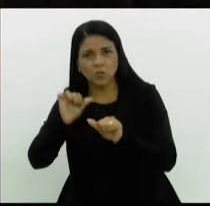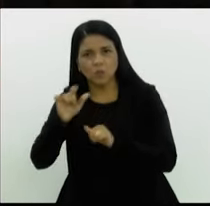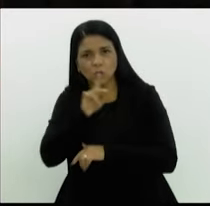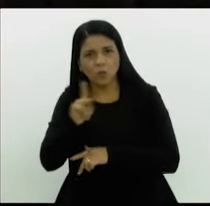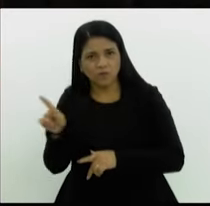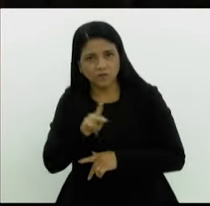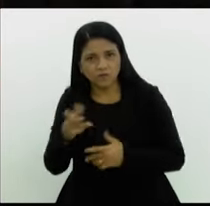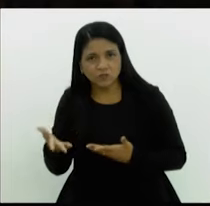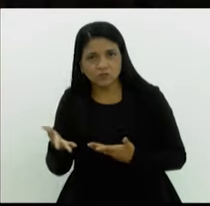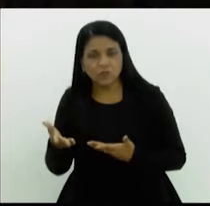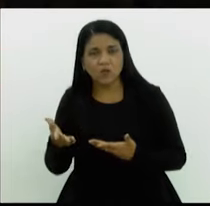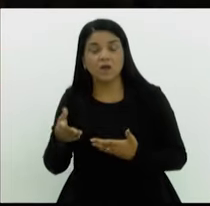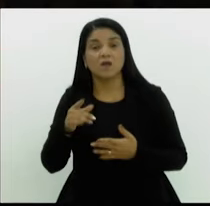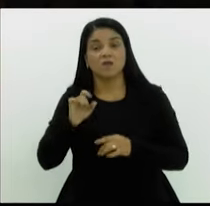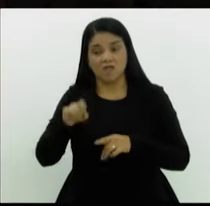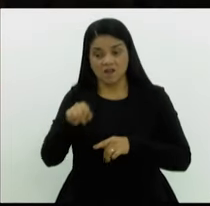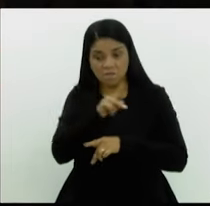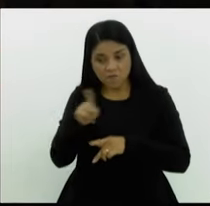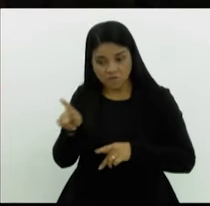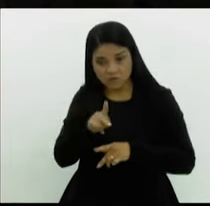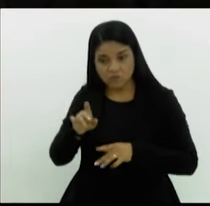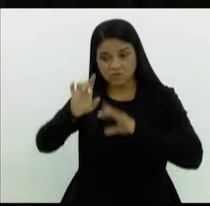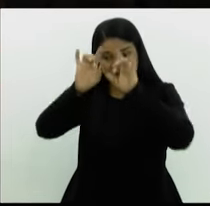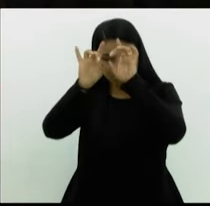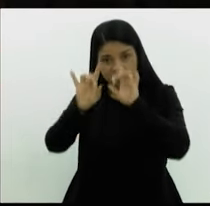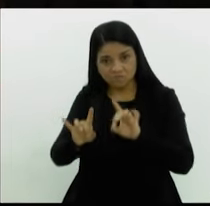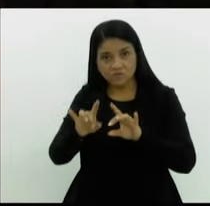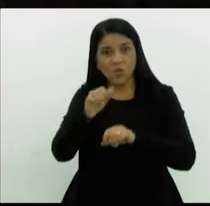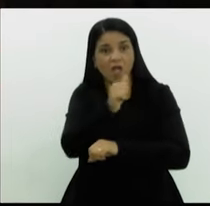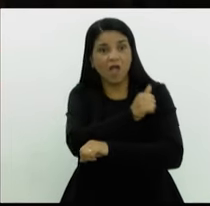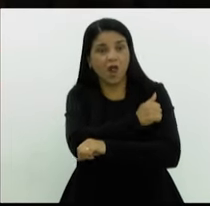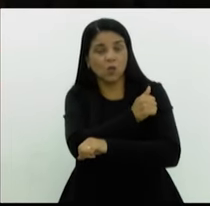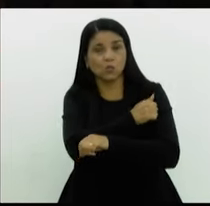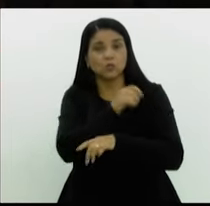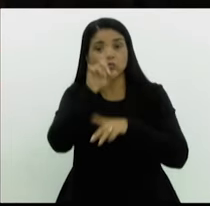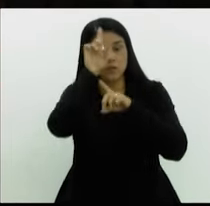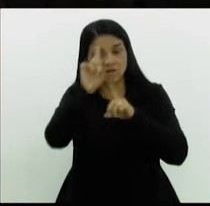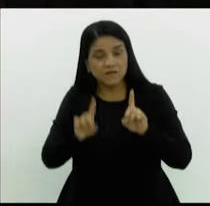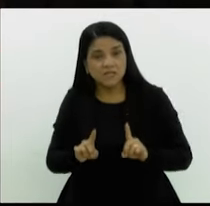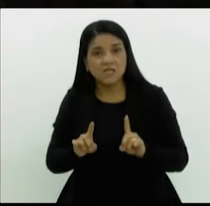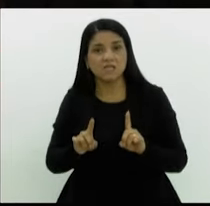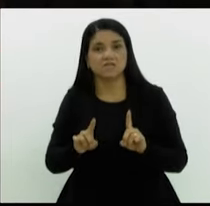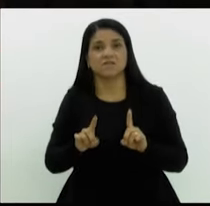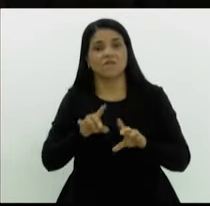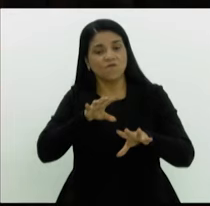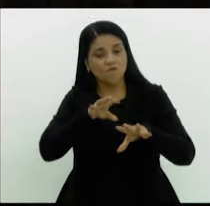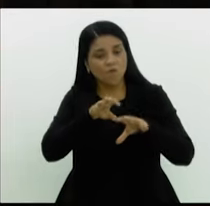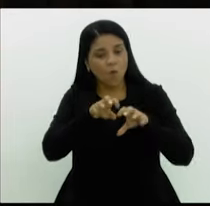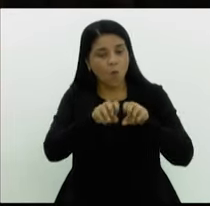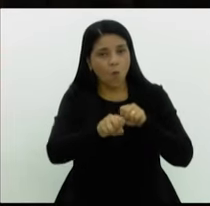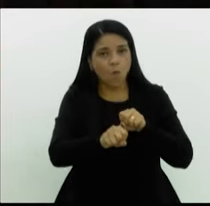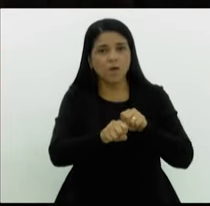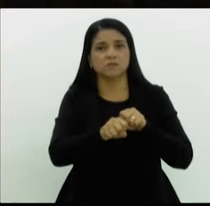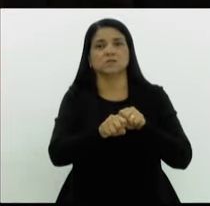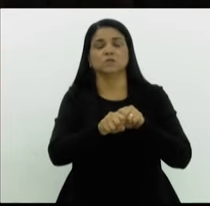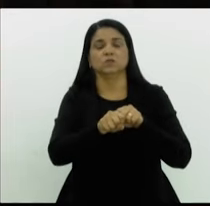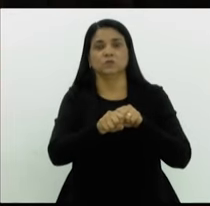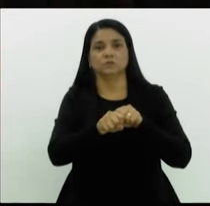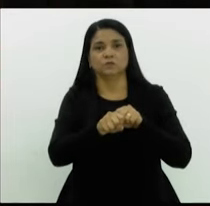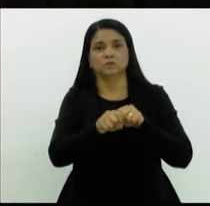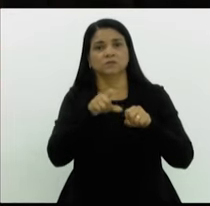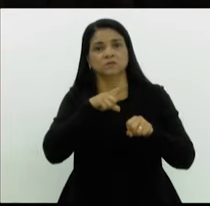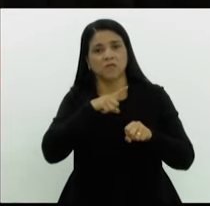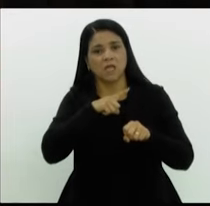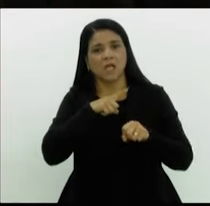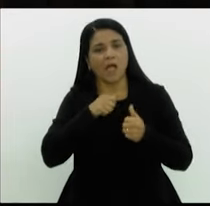apoio pedagógico, ele é especializado em assistir aos estudantes com deficiência. Ele tem uma formação ampla, que garante ele acompanhar o